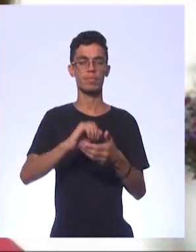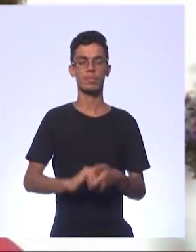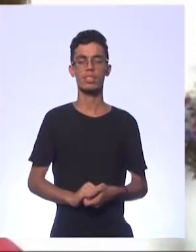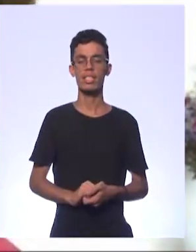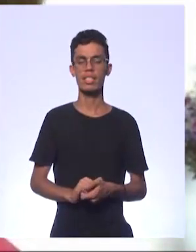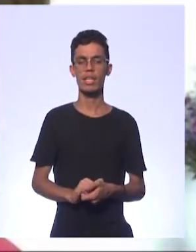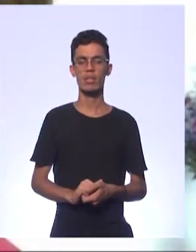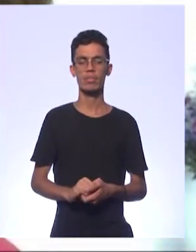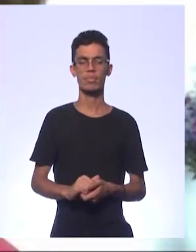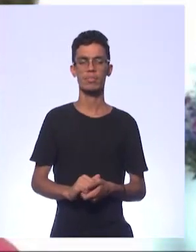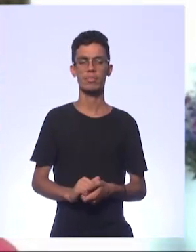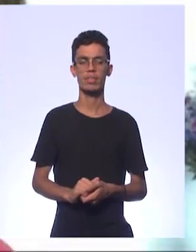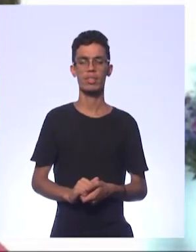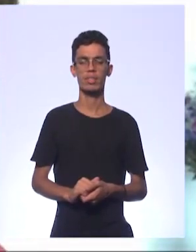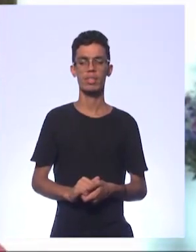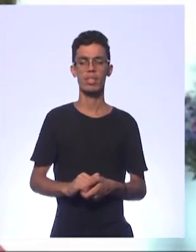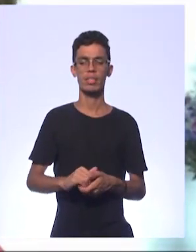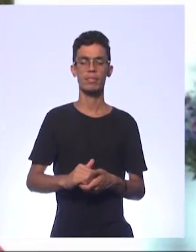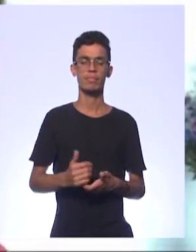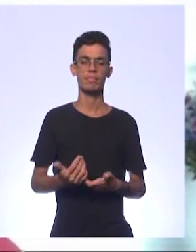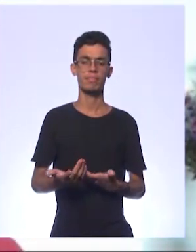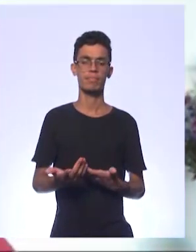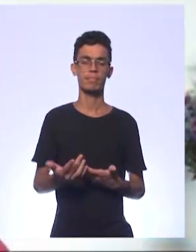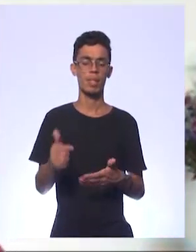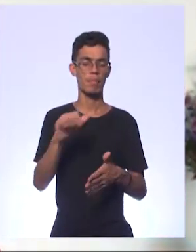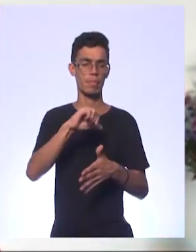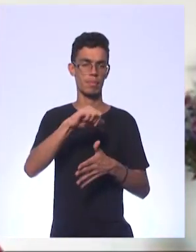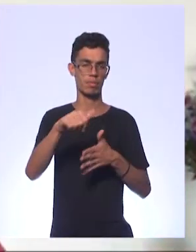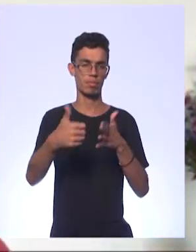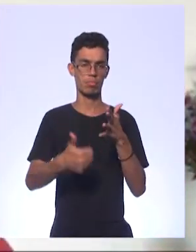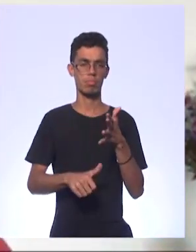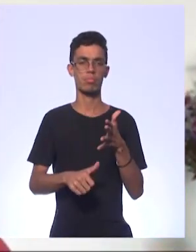onde analisamos. Ou seja,